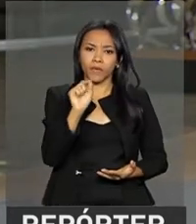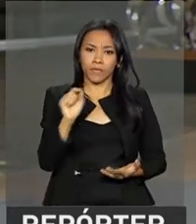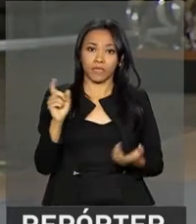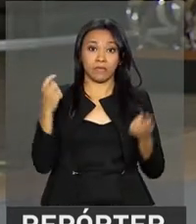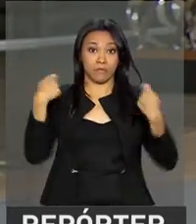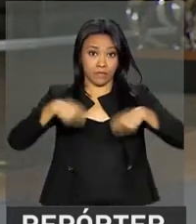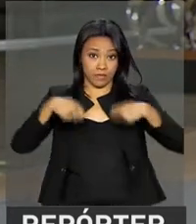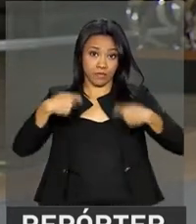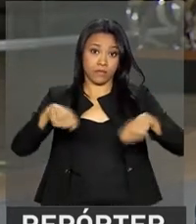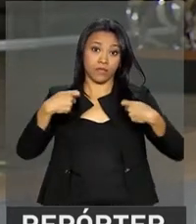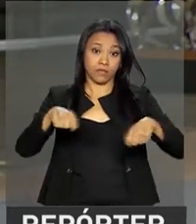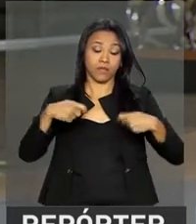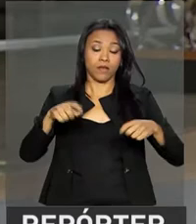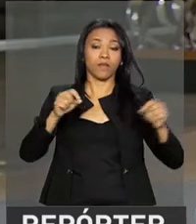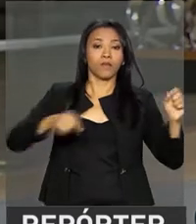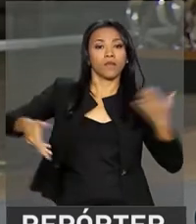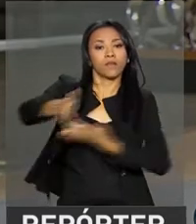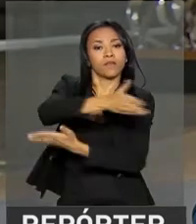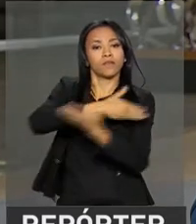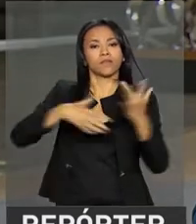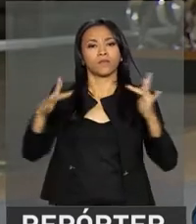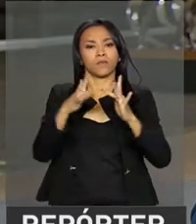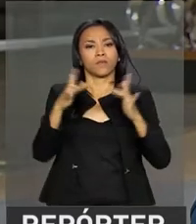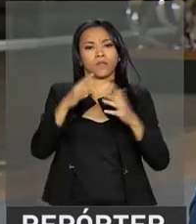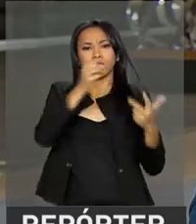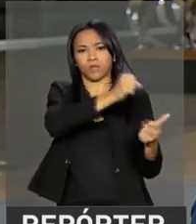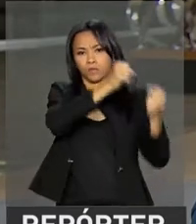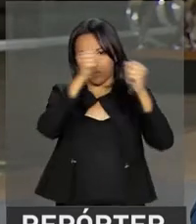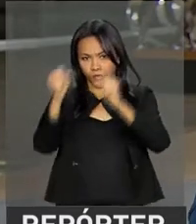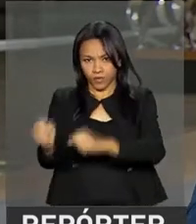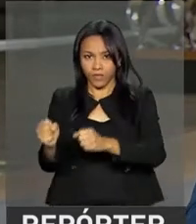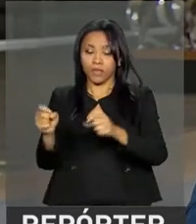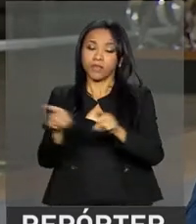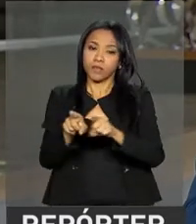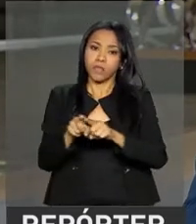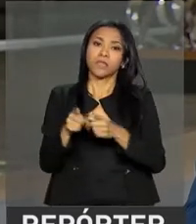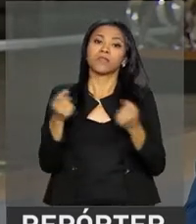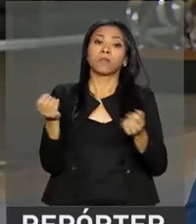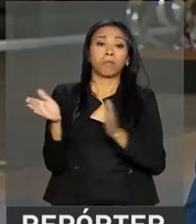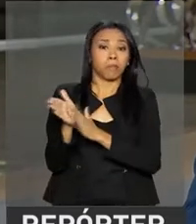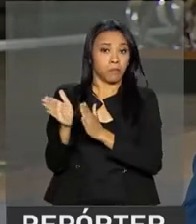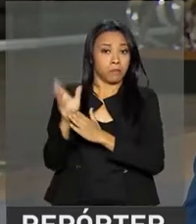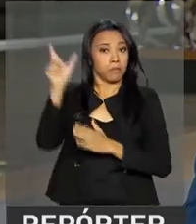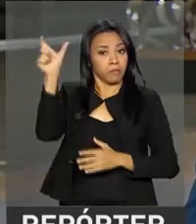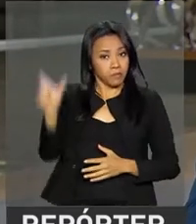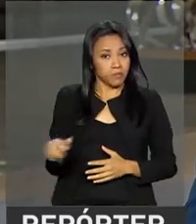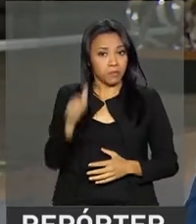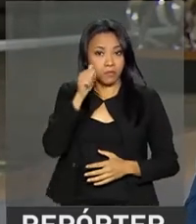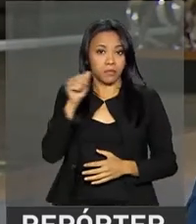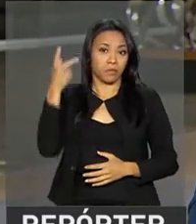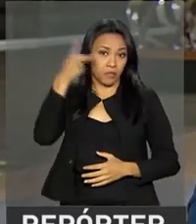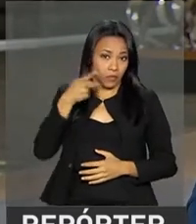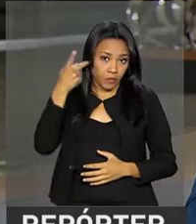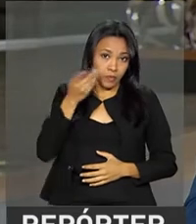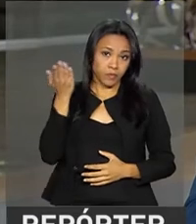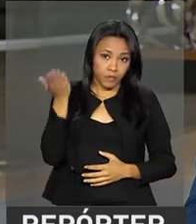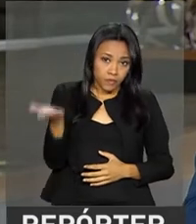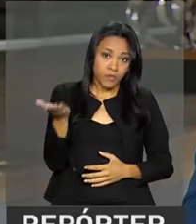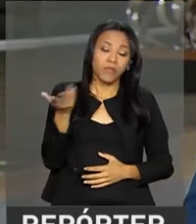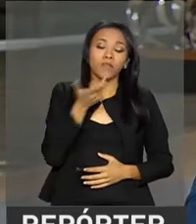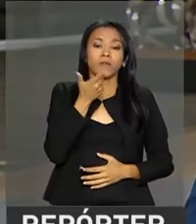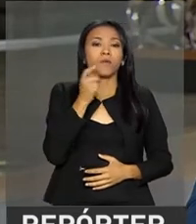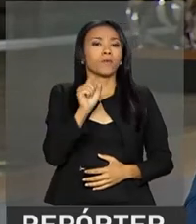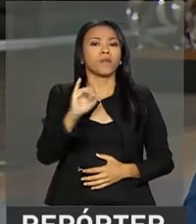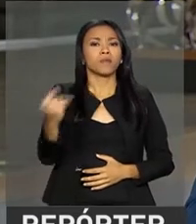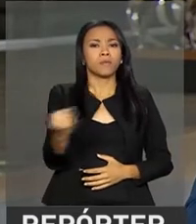da harmonia entre os poderes ele também parabenizou a raquel dodge e destacou a importância